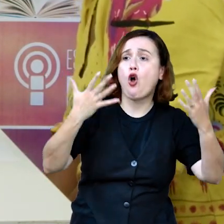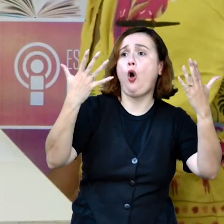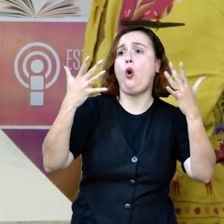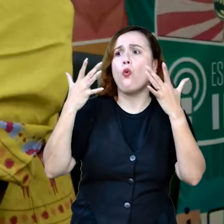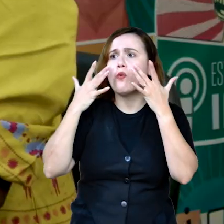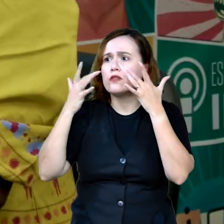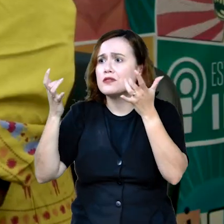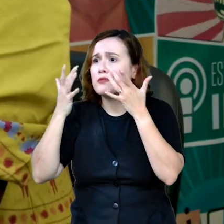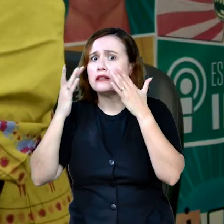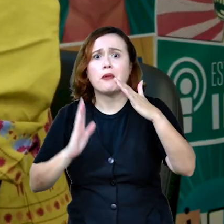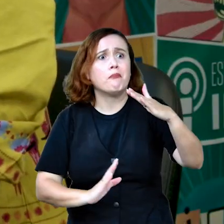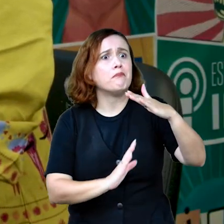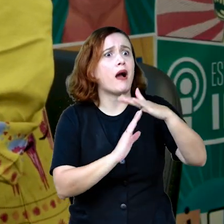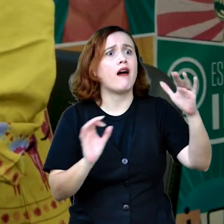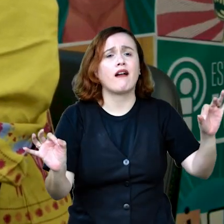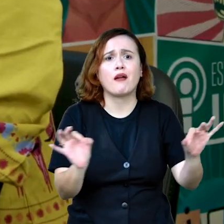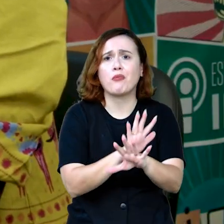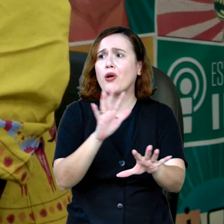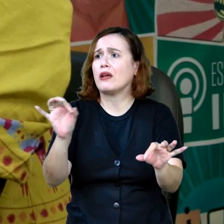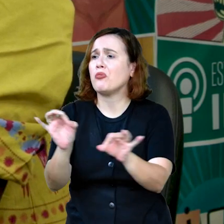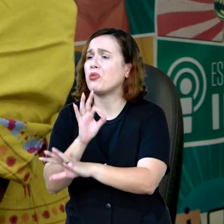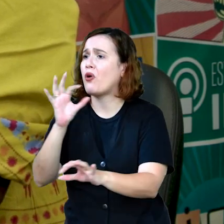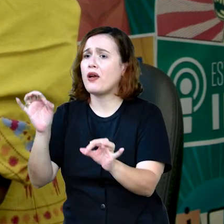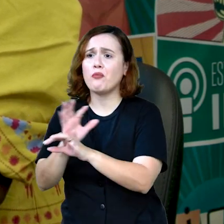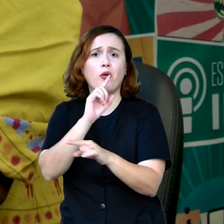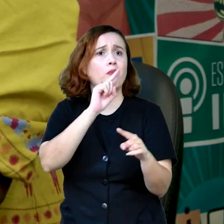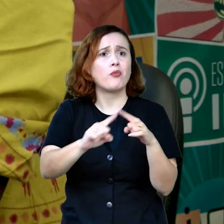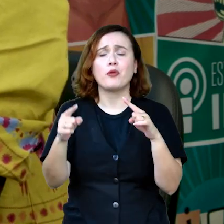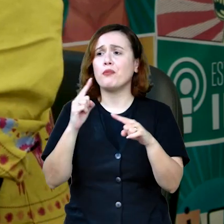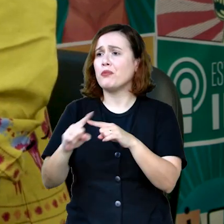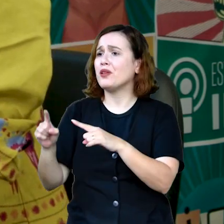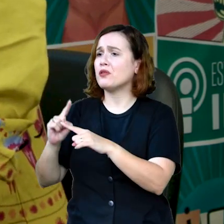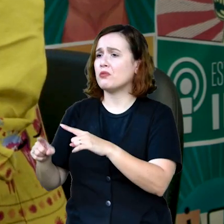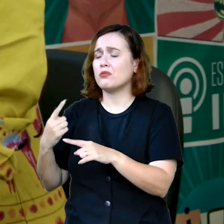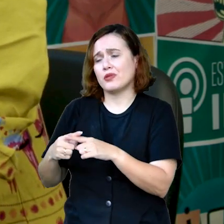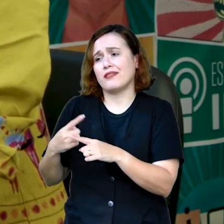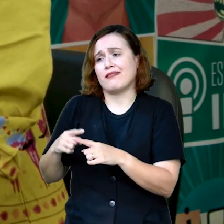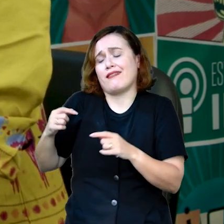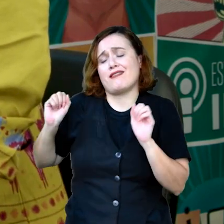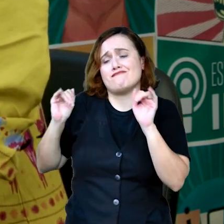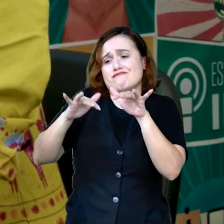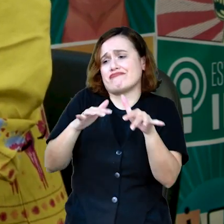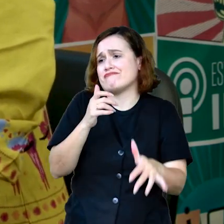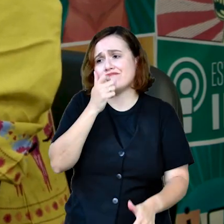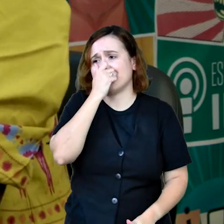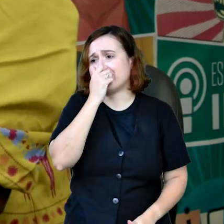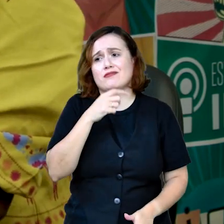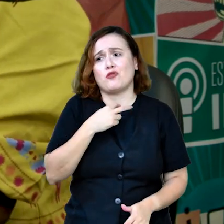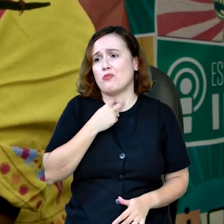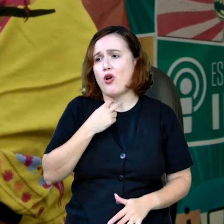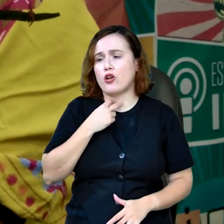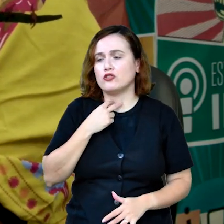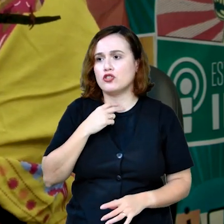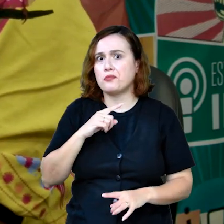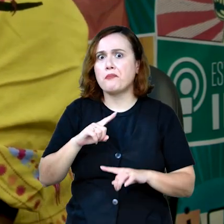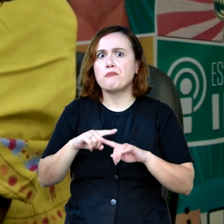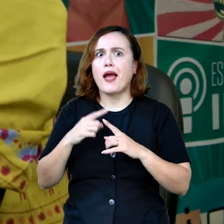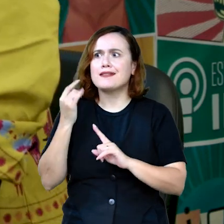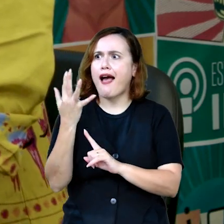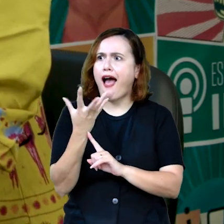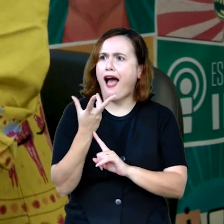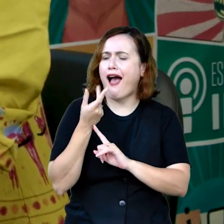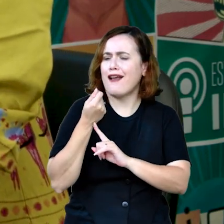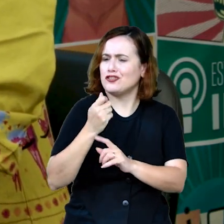foram cancelados justamente para evitar aglomeração. Mas a arte ela é tão forte, ela é tão potente que ela foi lá e se reinventou. Vamos fazer